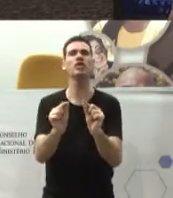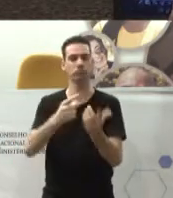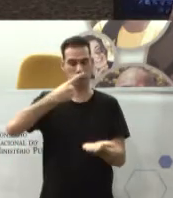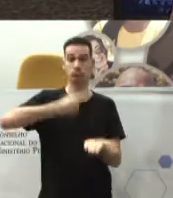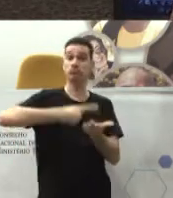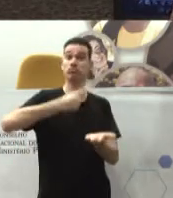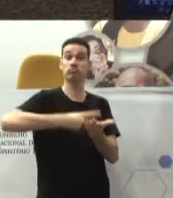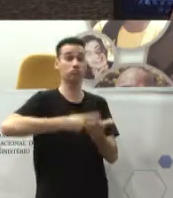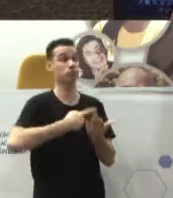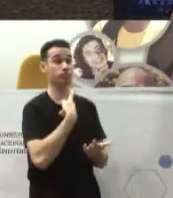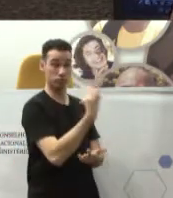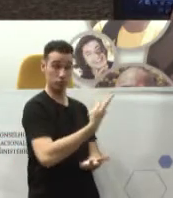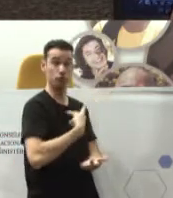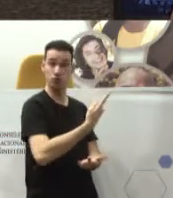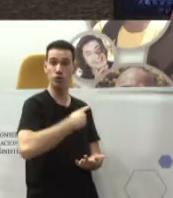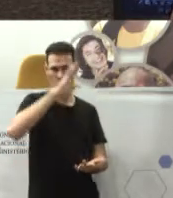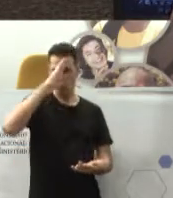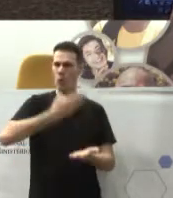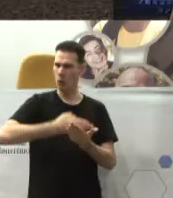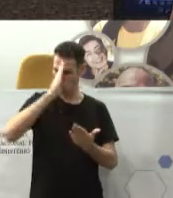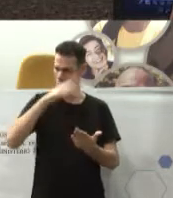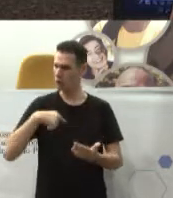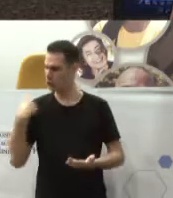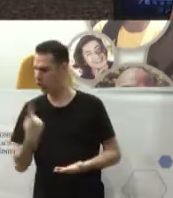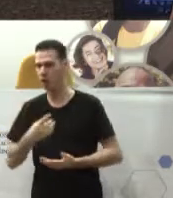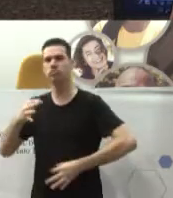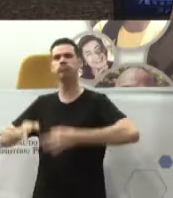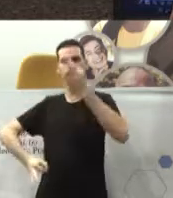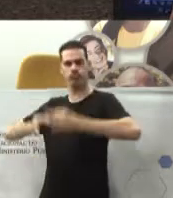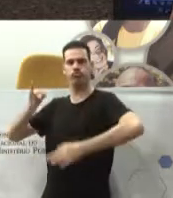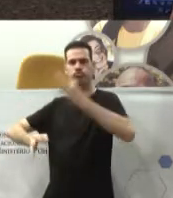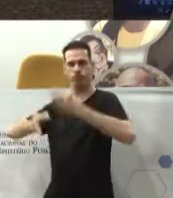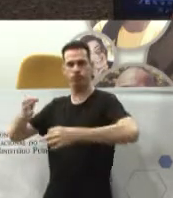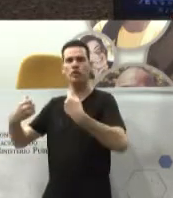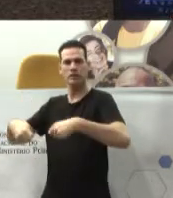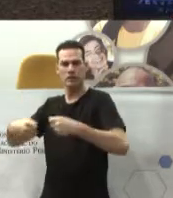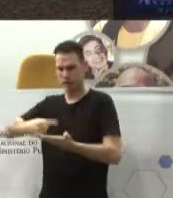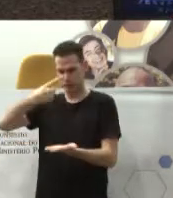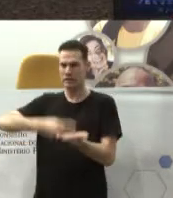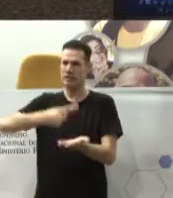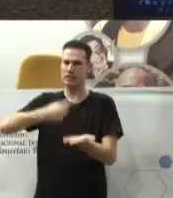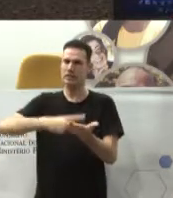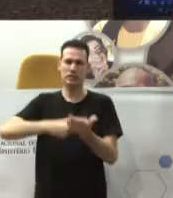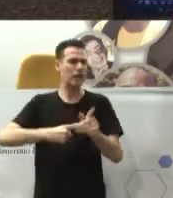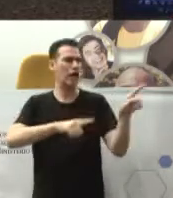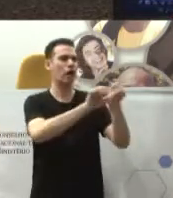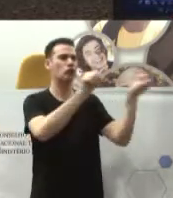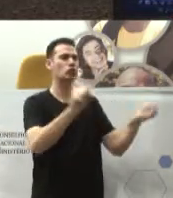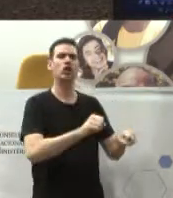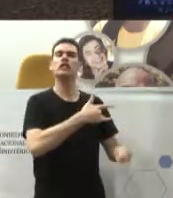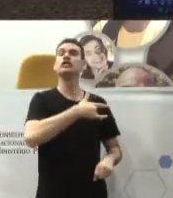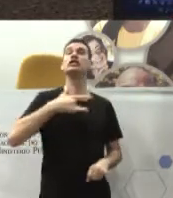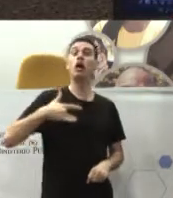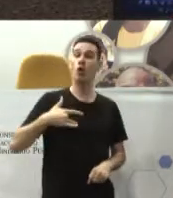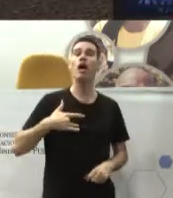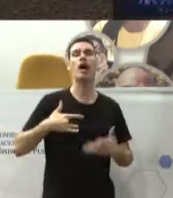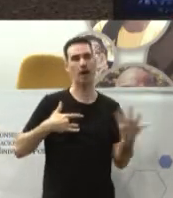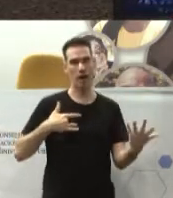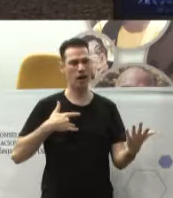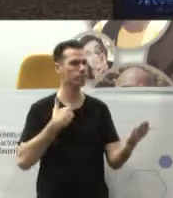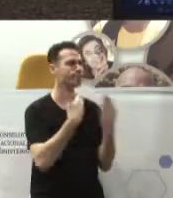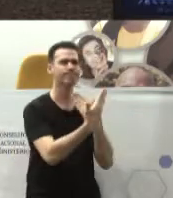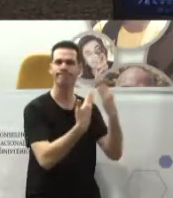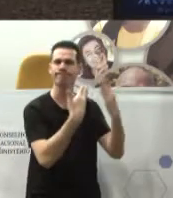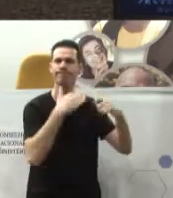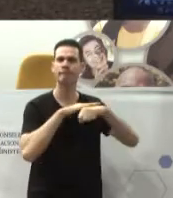confiança. Nós, do sistema de justiça, precisamos de um pacto de confiança com o sistema de saúde para que nós